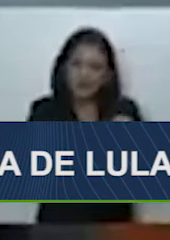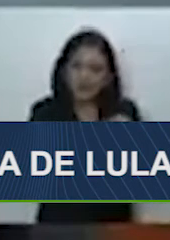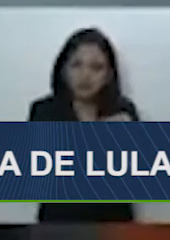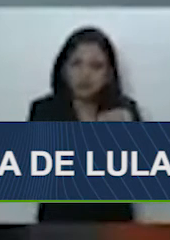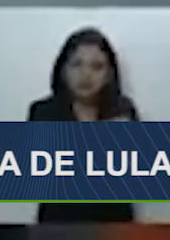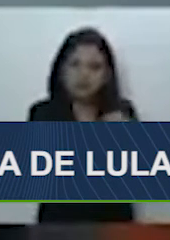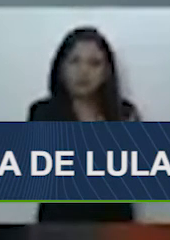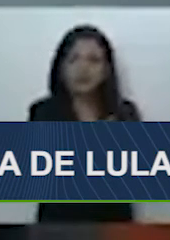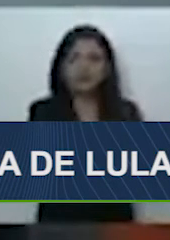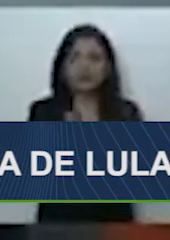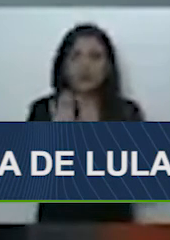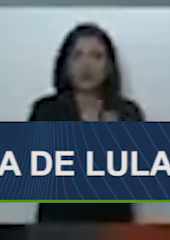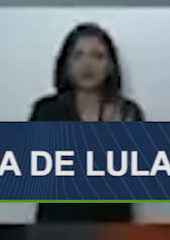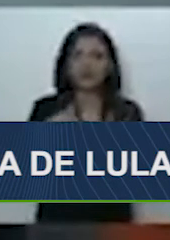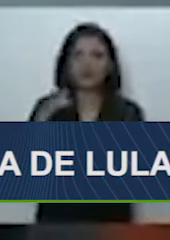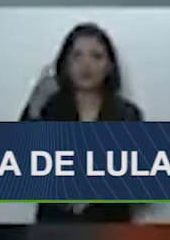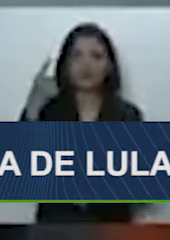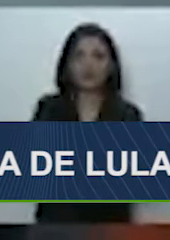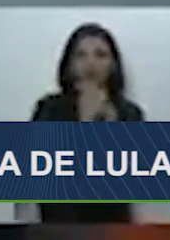censurado,